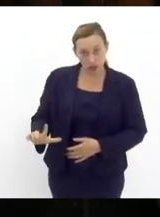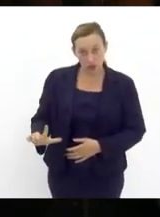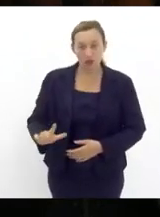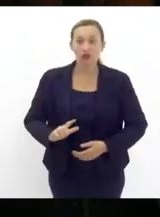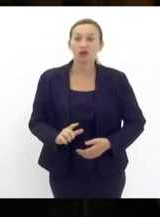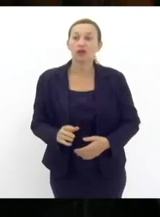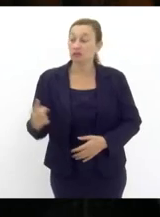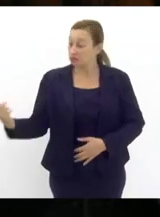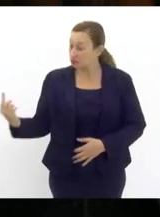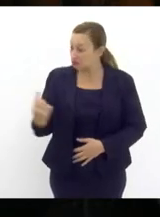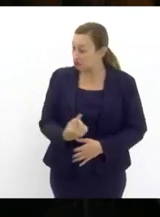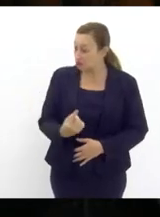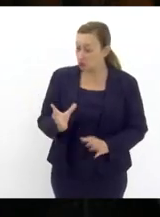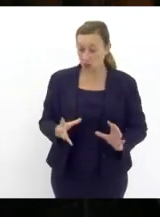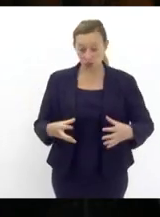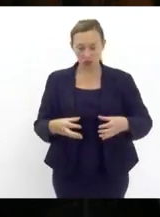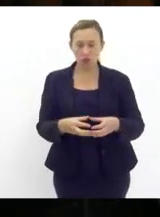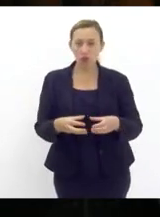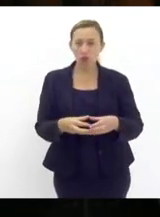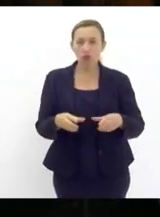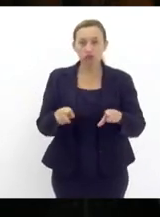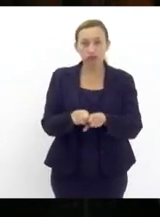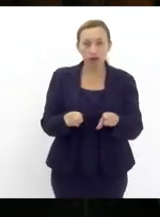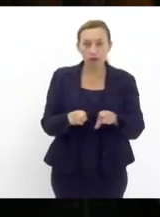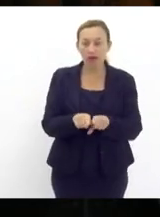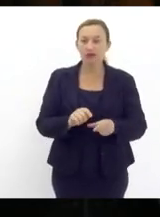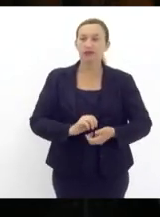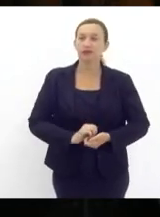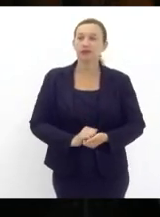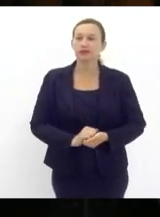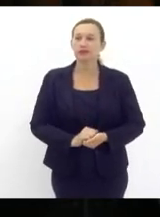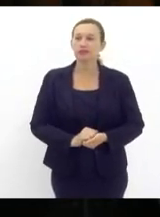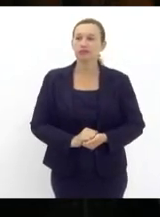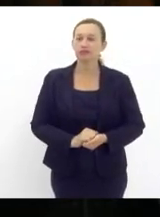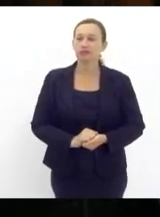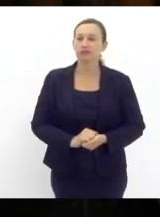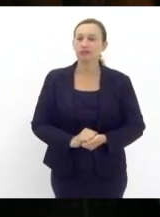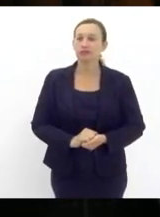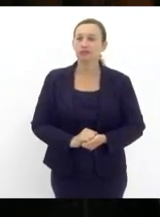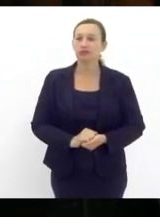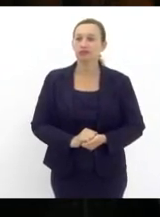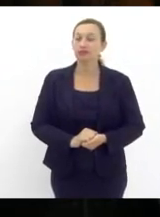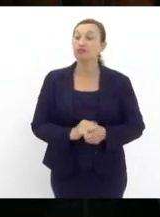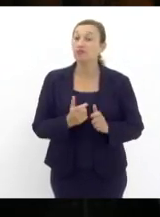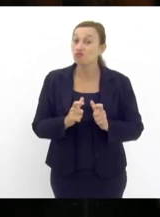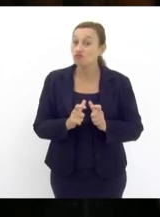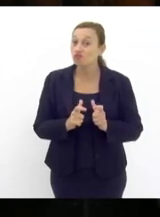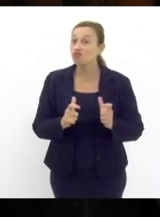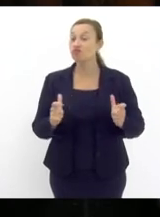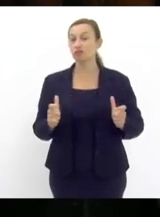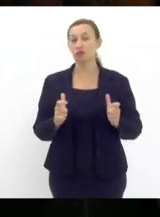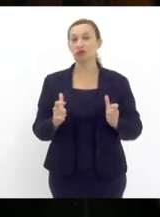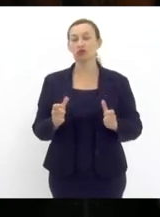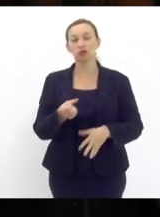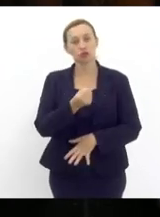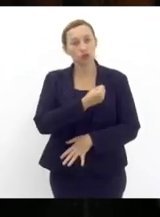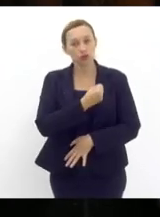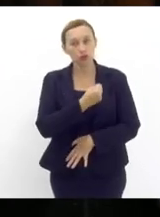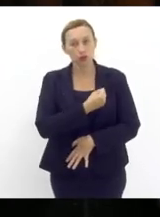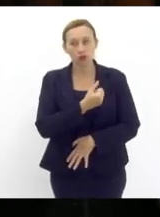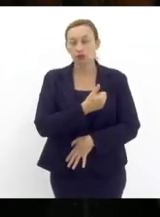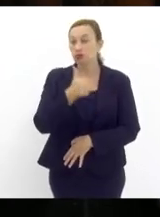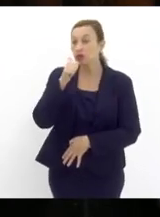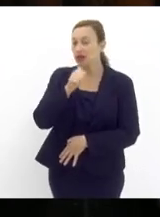trouxe aqui uma comitiva também bastante proporcional entre homens